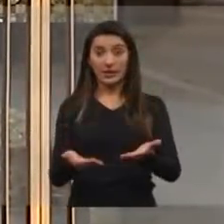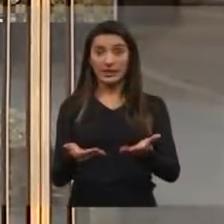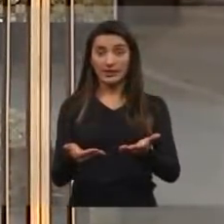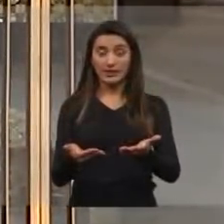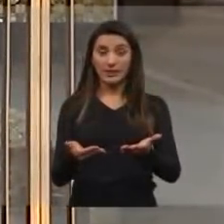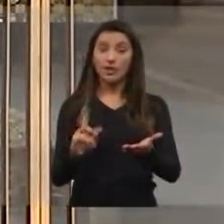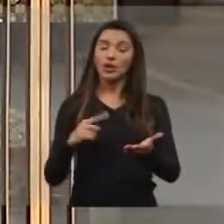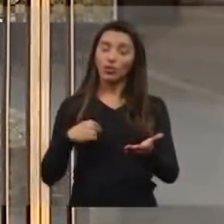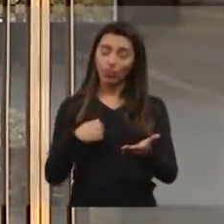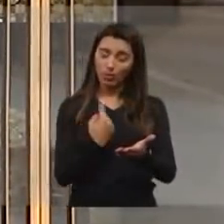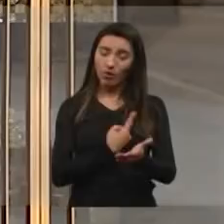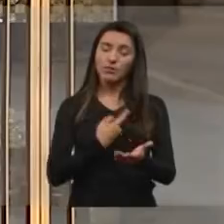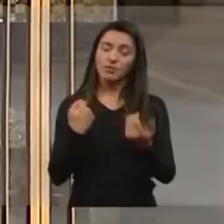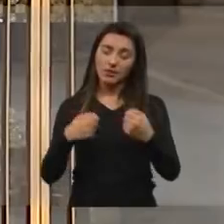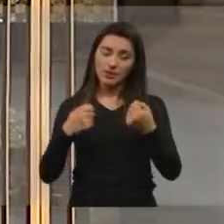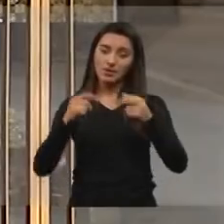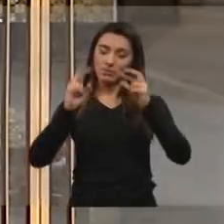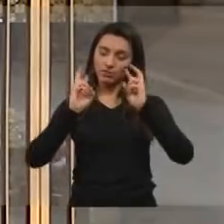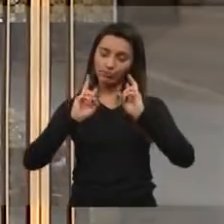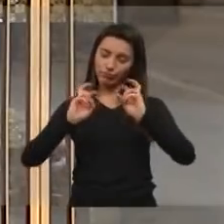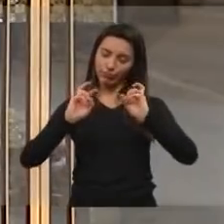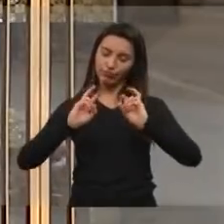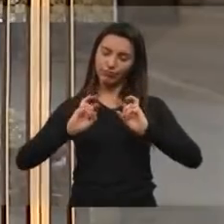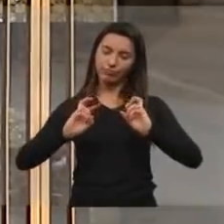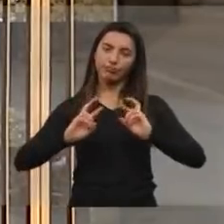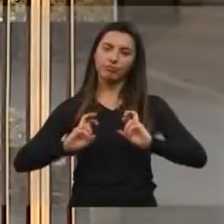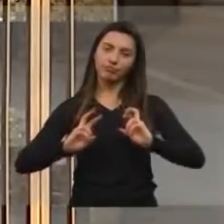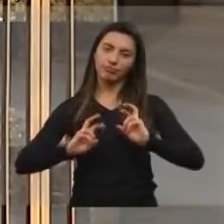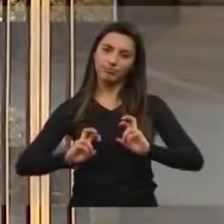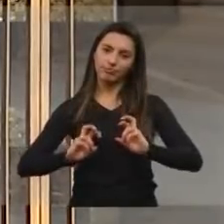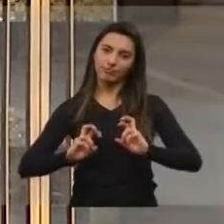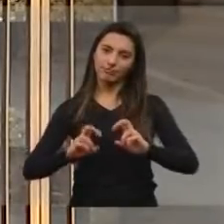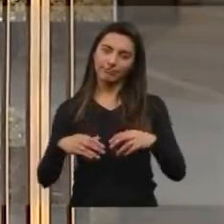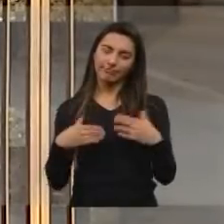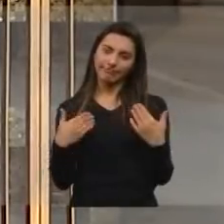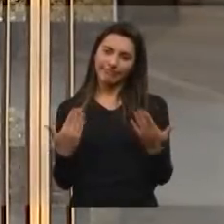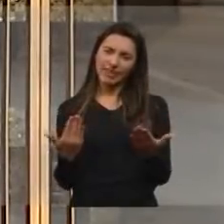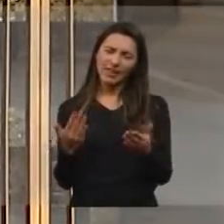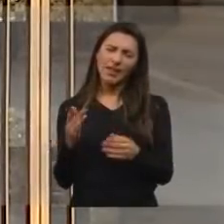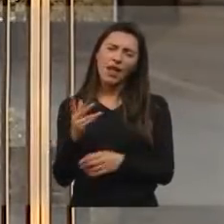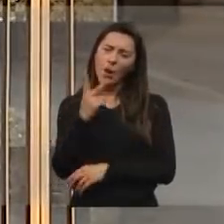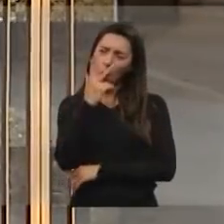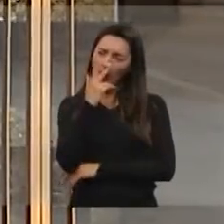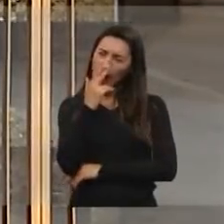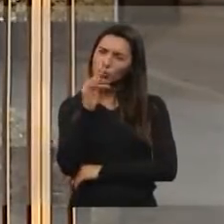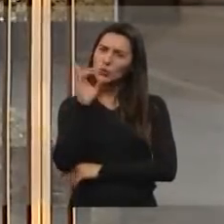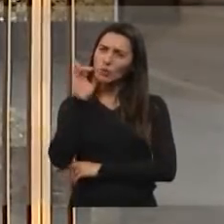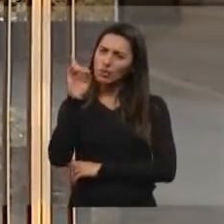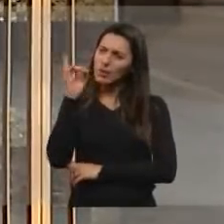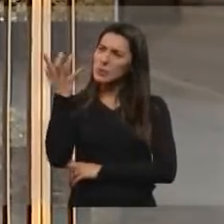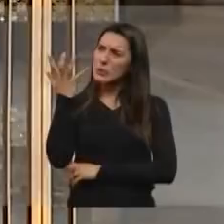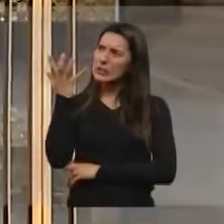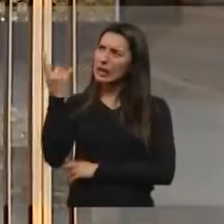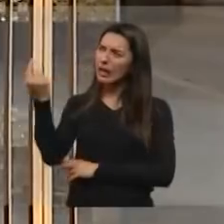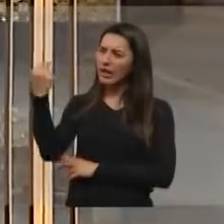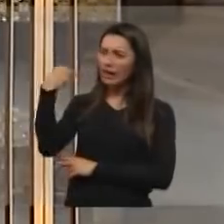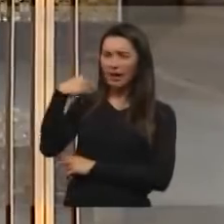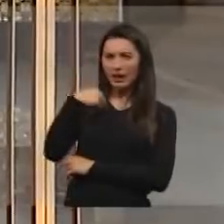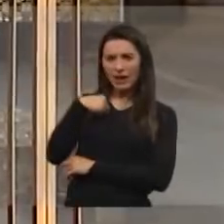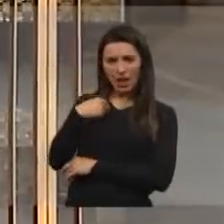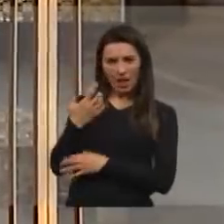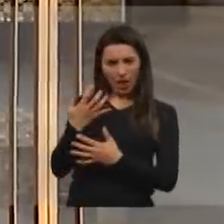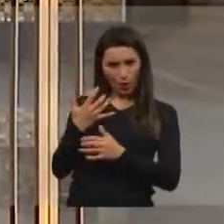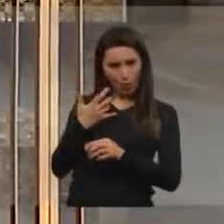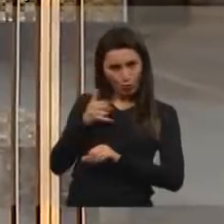a raiz ou será que o senhor no status não se perguntando então como terceira